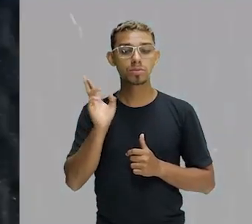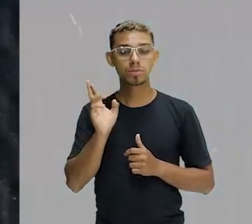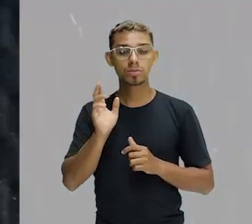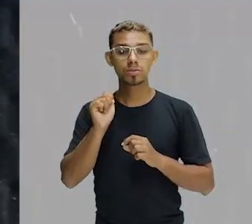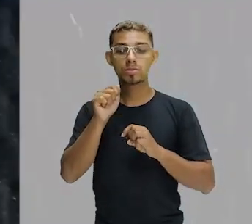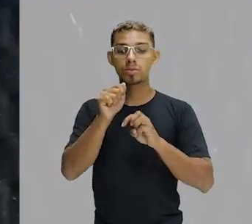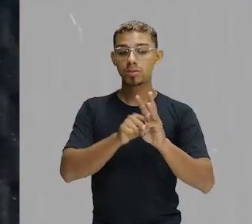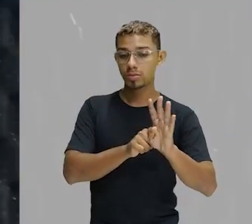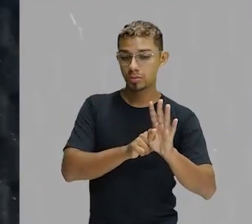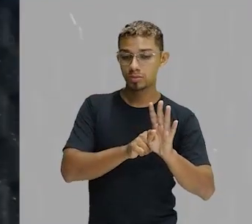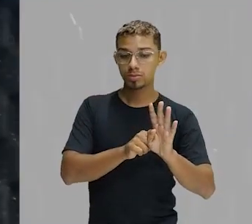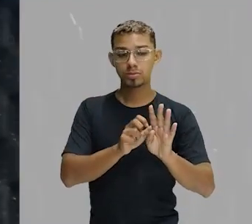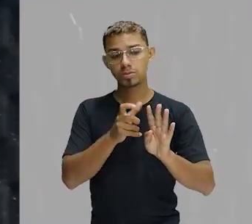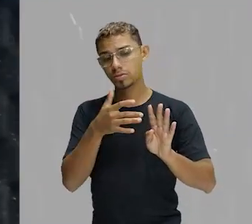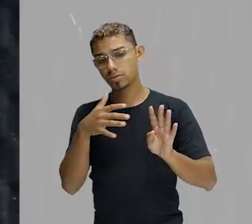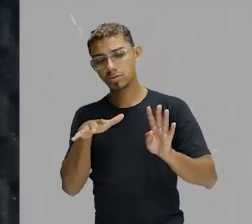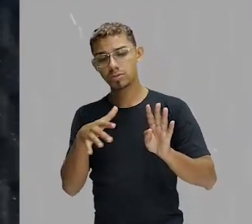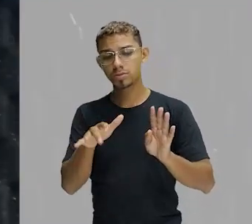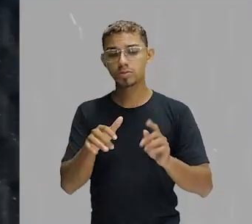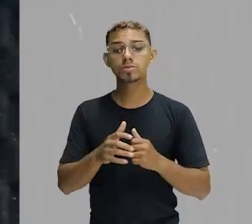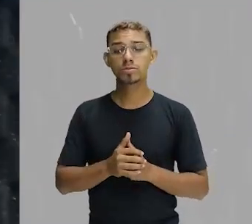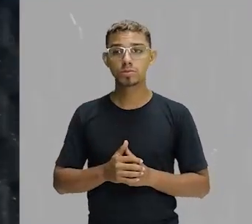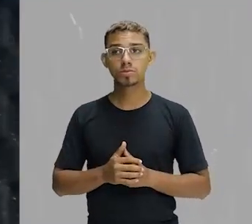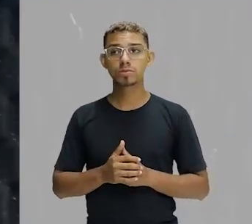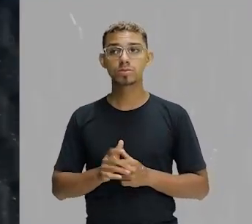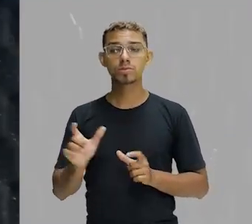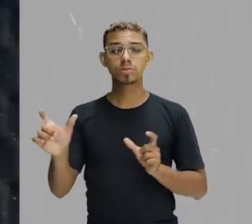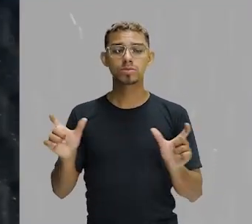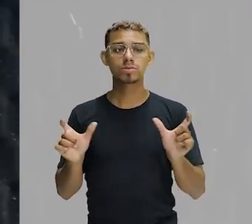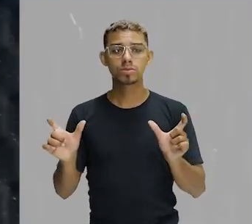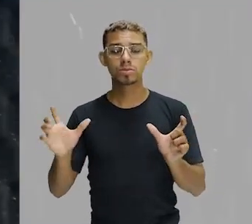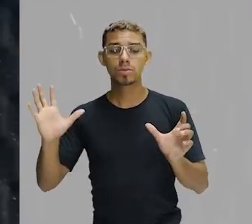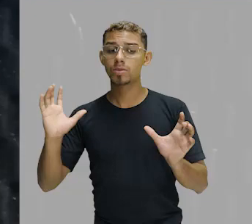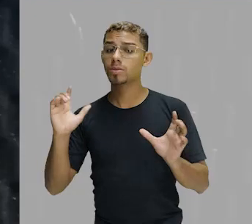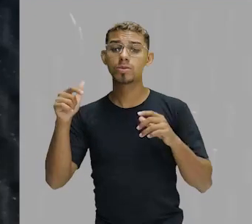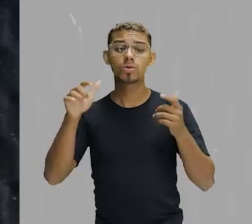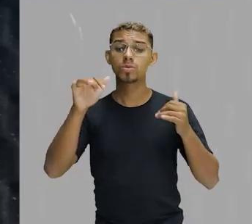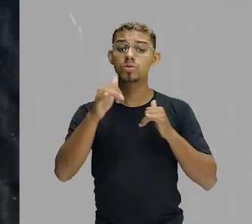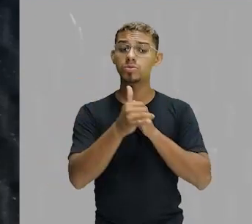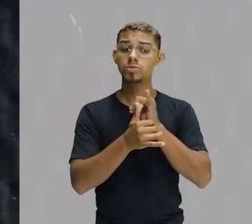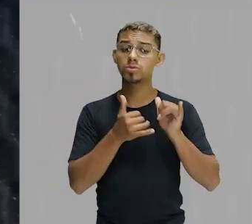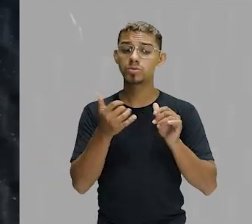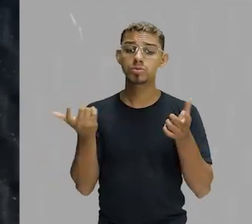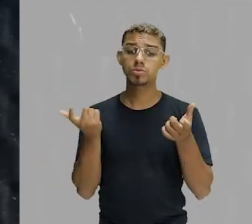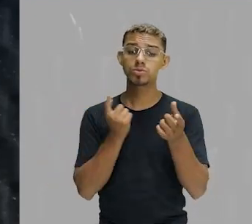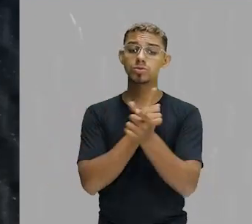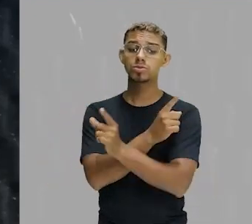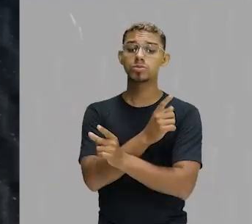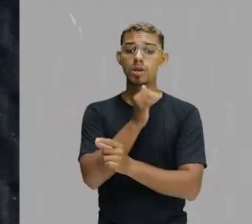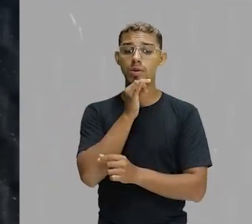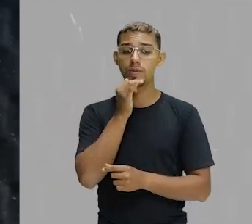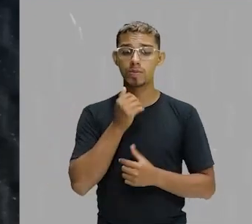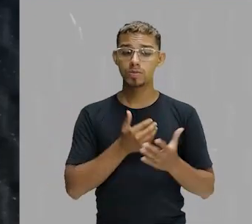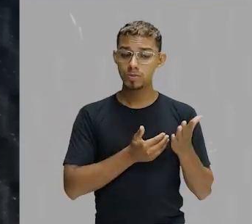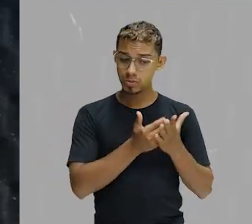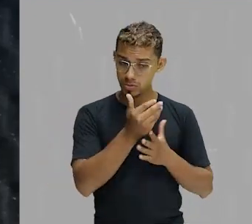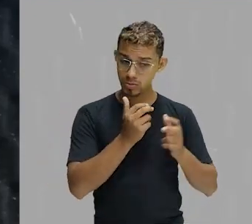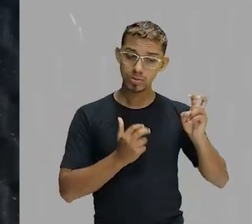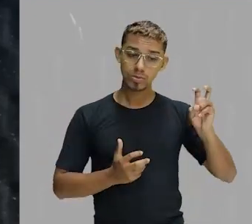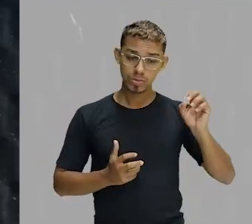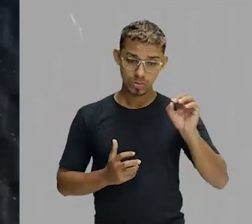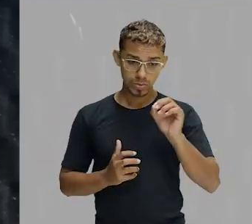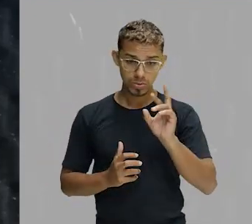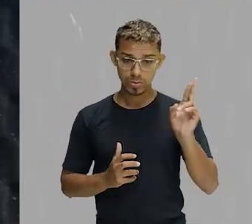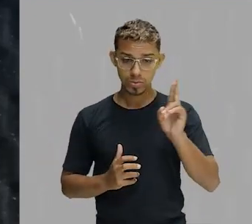mensal aproximada de juros? Gente, aqui ele já envolveu outras informações, tá? Valor inicial,